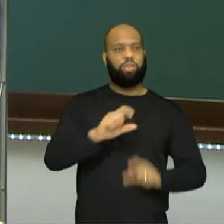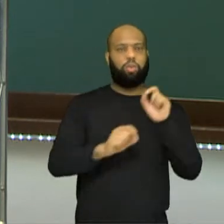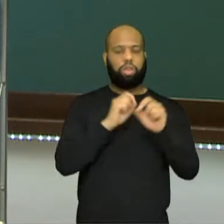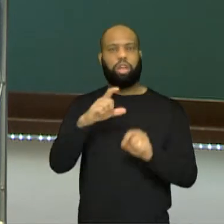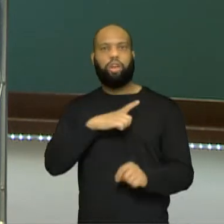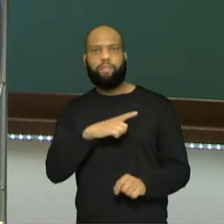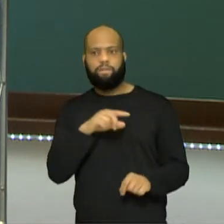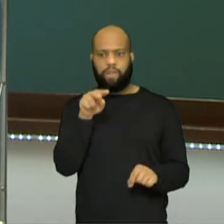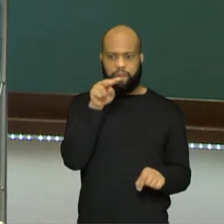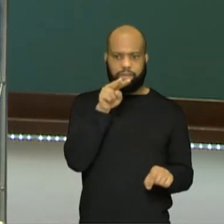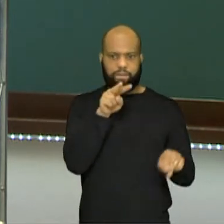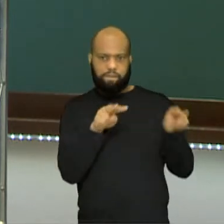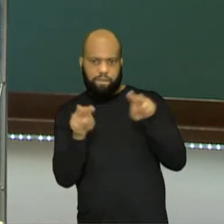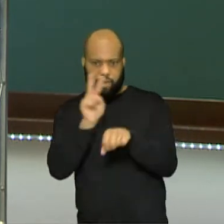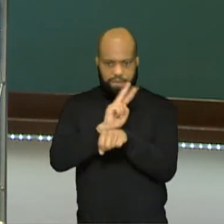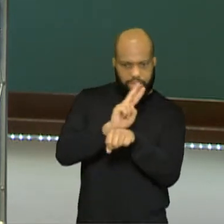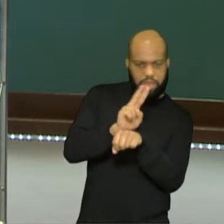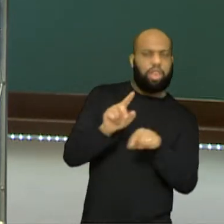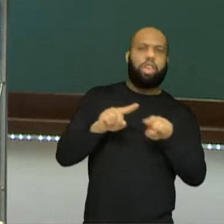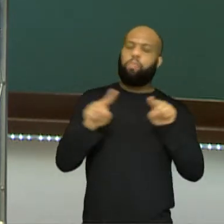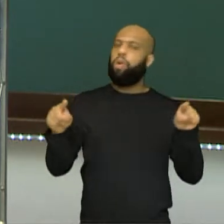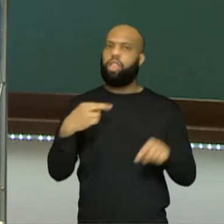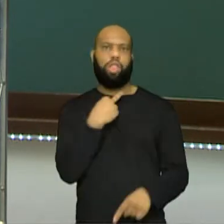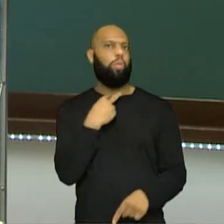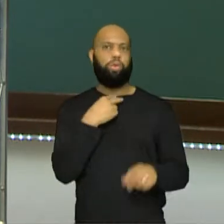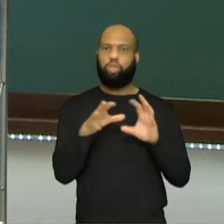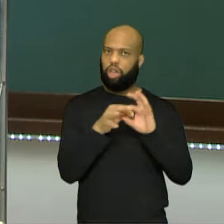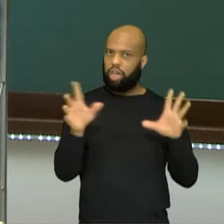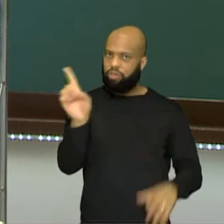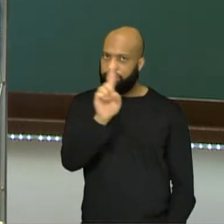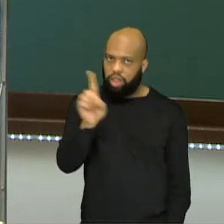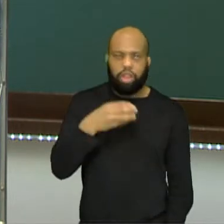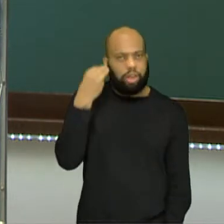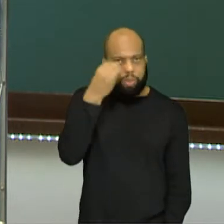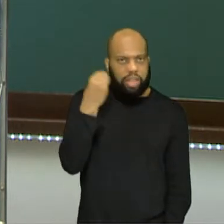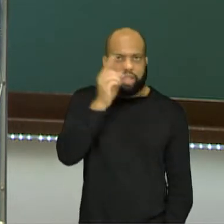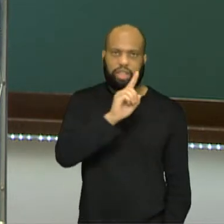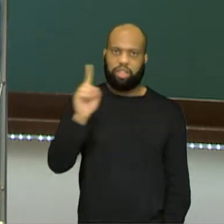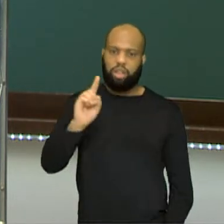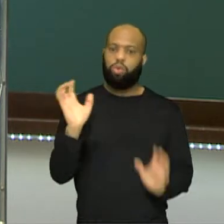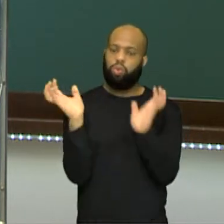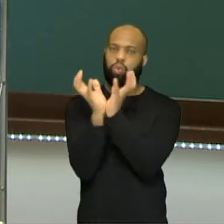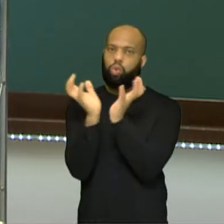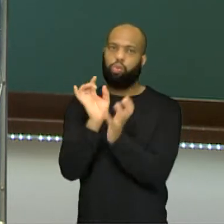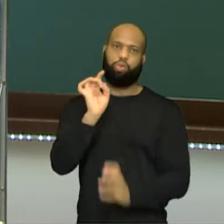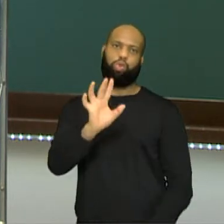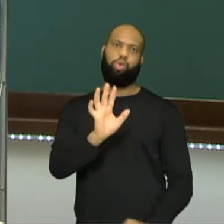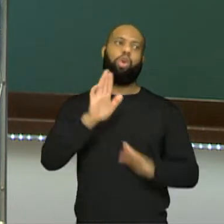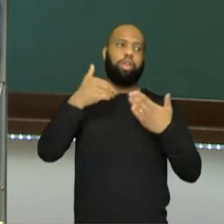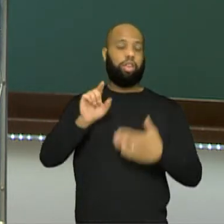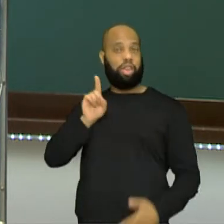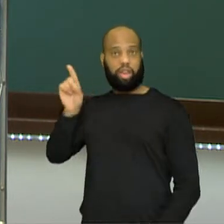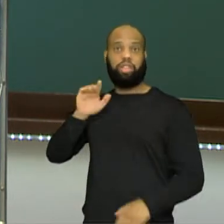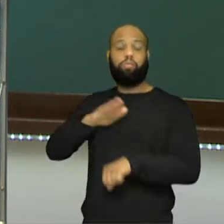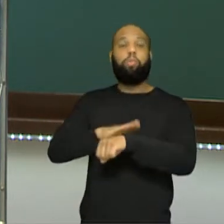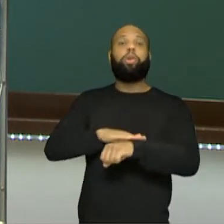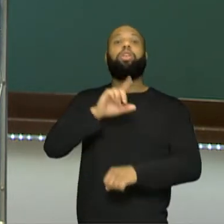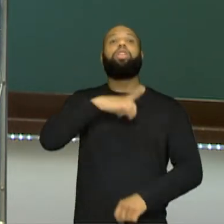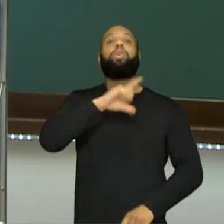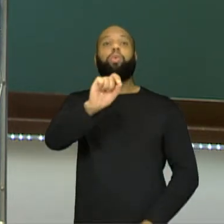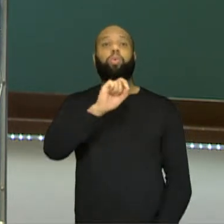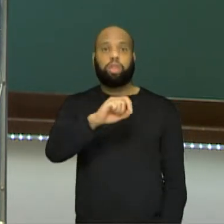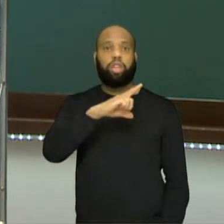vigiado e não era concebido como, por exemplo, uma experiência do indivíduo, e sim de forma coletiva. E aqui, nesse momento, vai haver